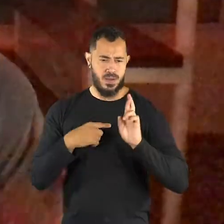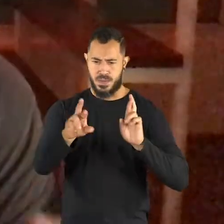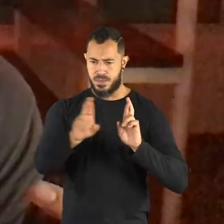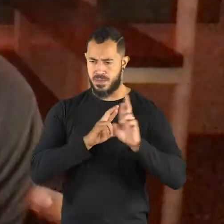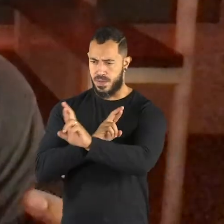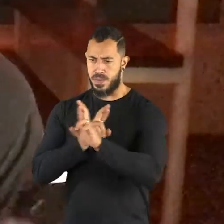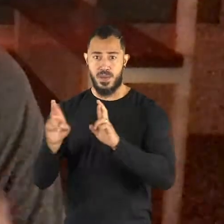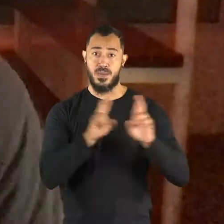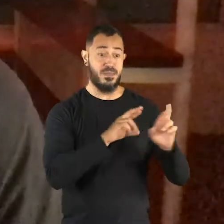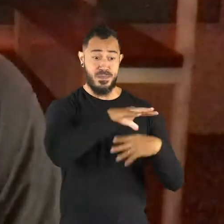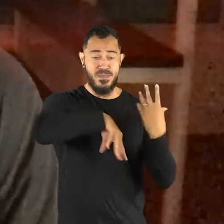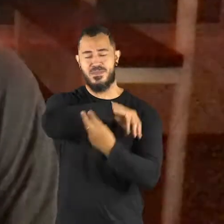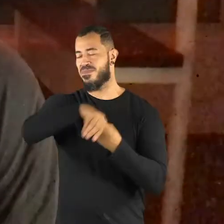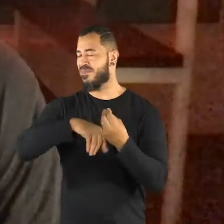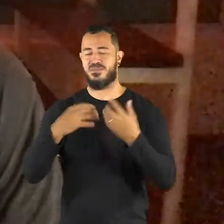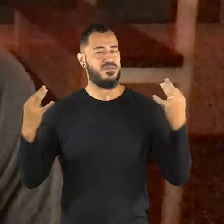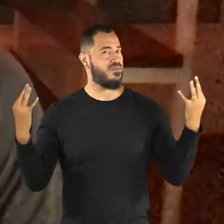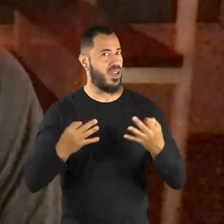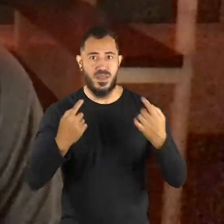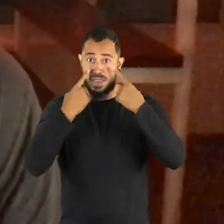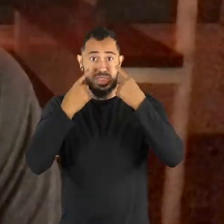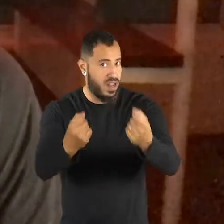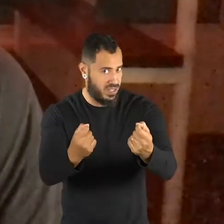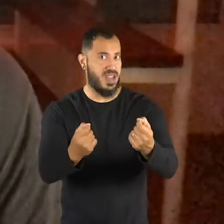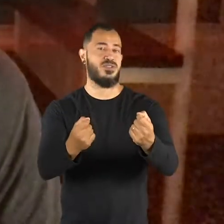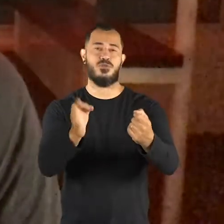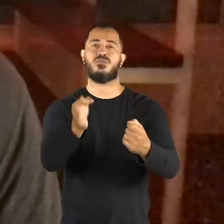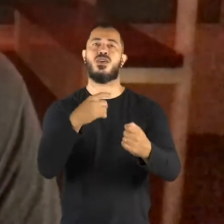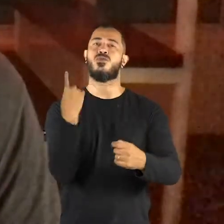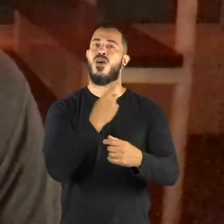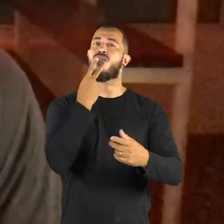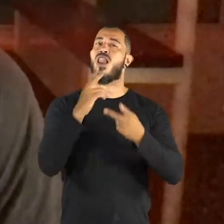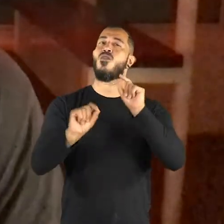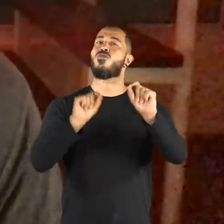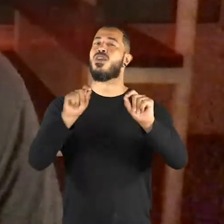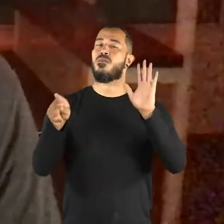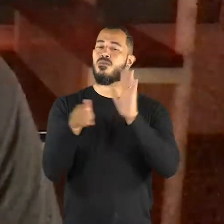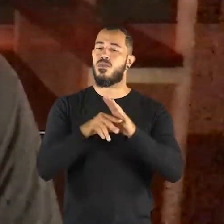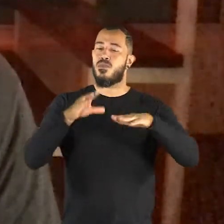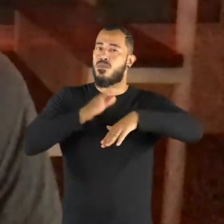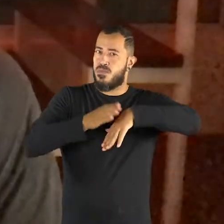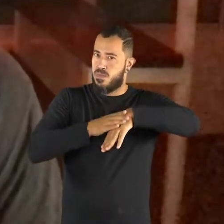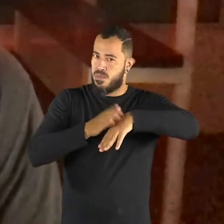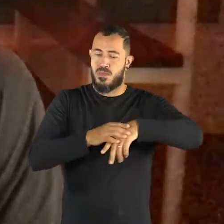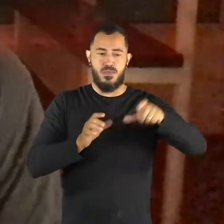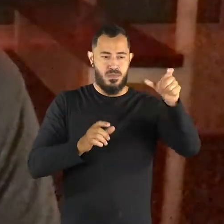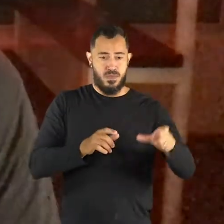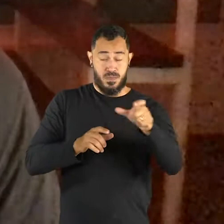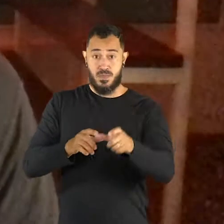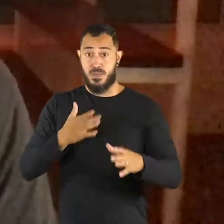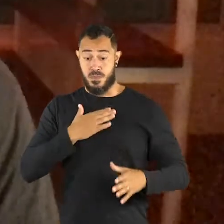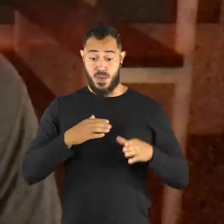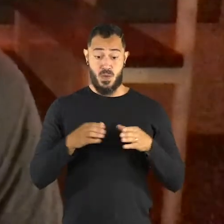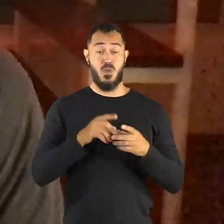muito interessante. Então assim, eu acho que a gente poderia falar um pouco sobre as posições. Normalmente uma equipe eu monto com diretores